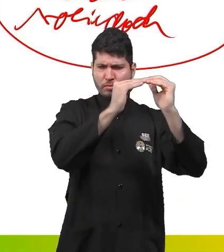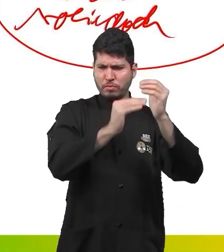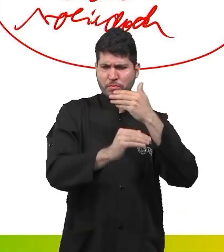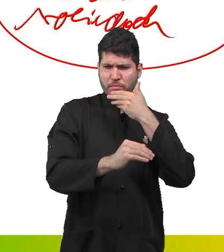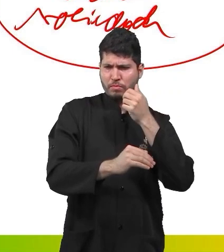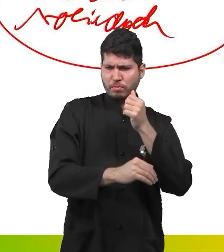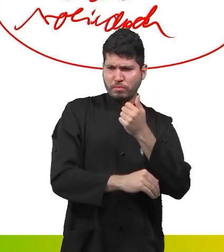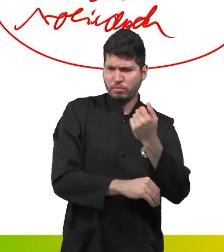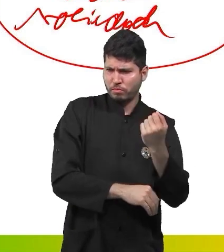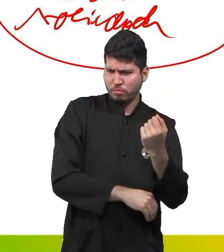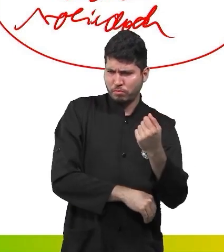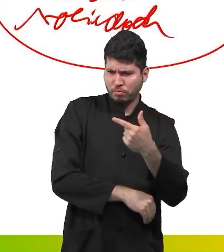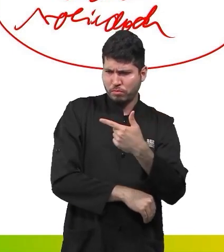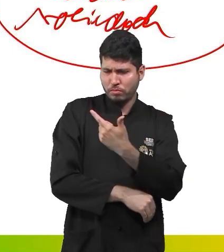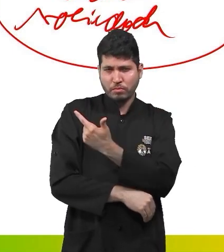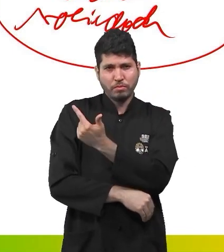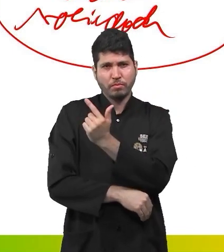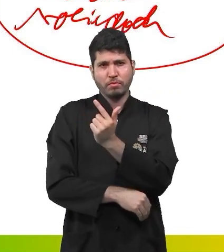Desenvolvimento tecnológico